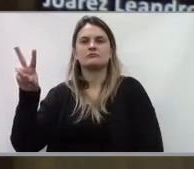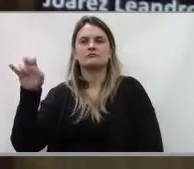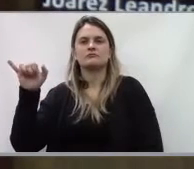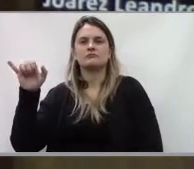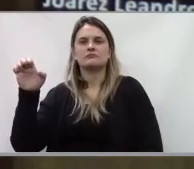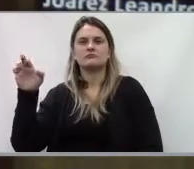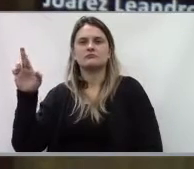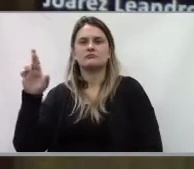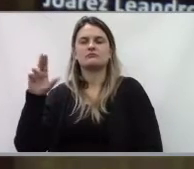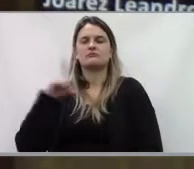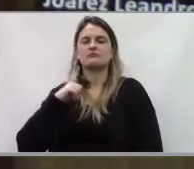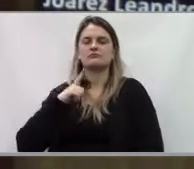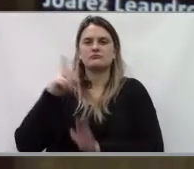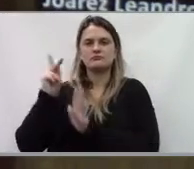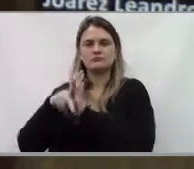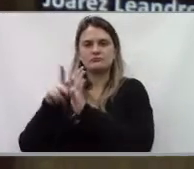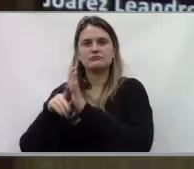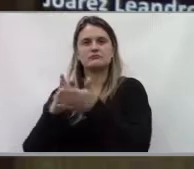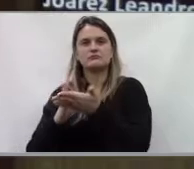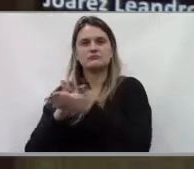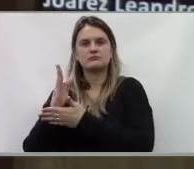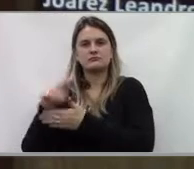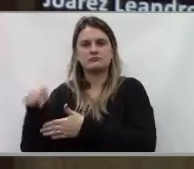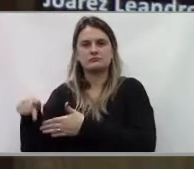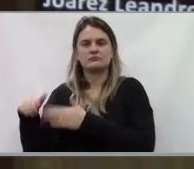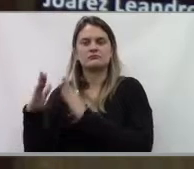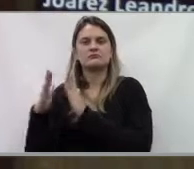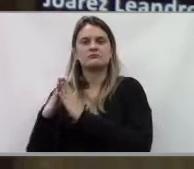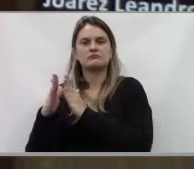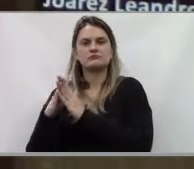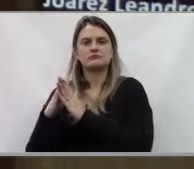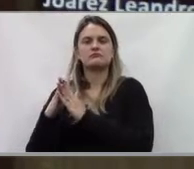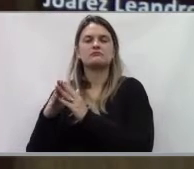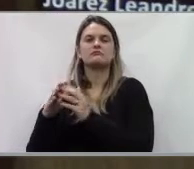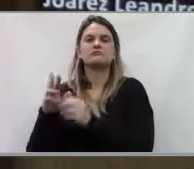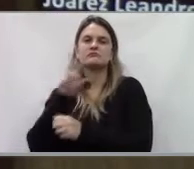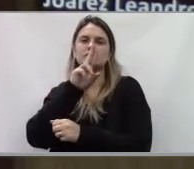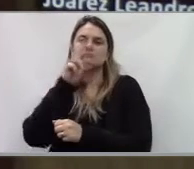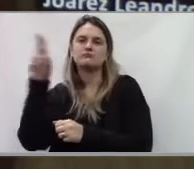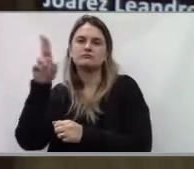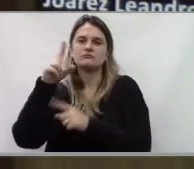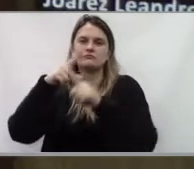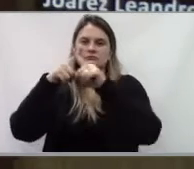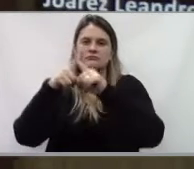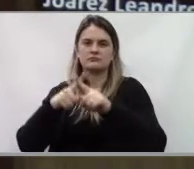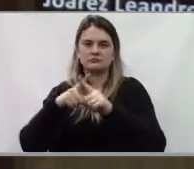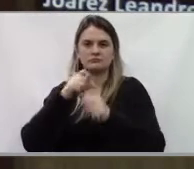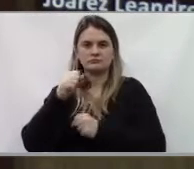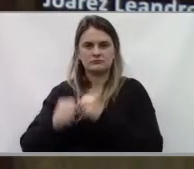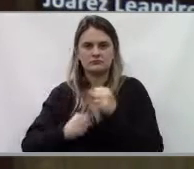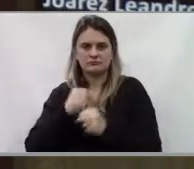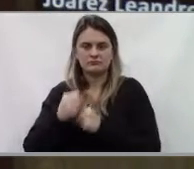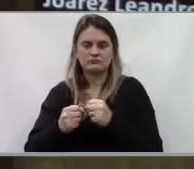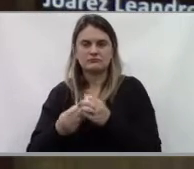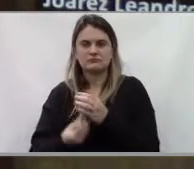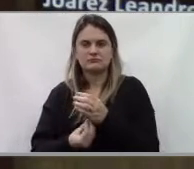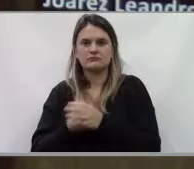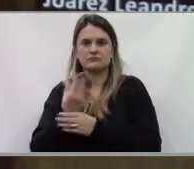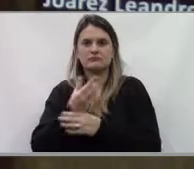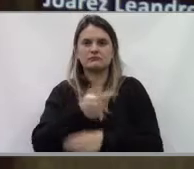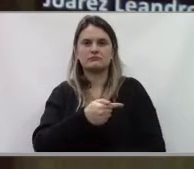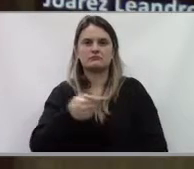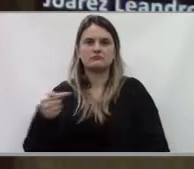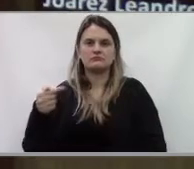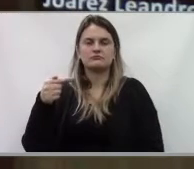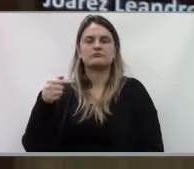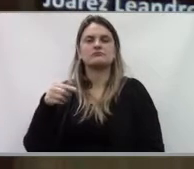projeto, o vereador Vir teve um projeto aprovado aqui nesta casa, no mês passado, onde criou-se